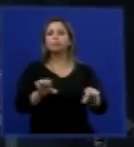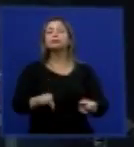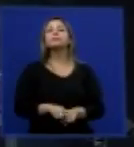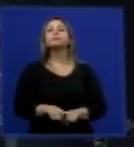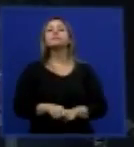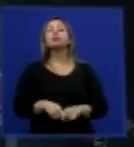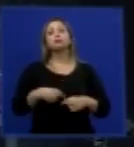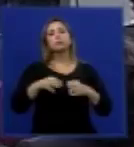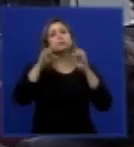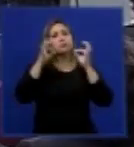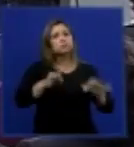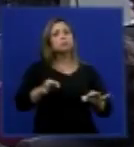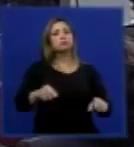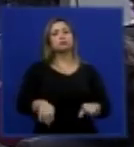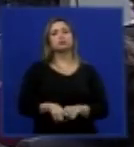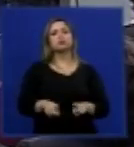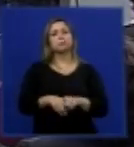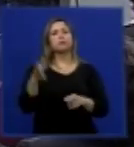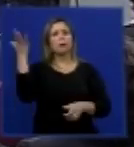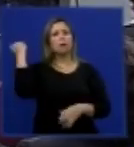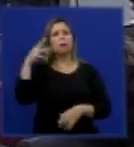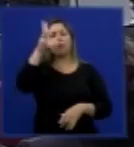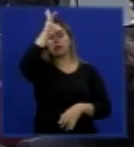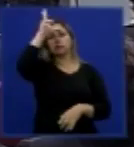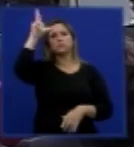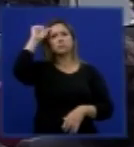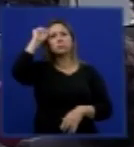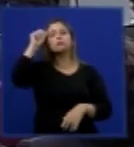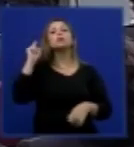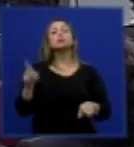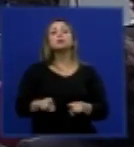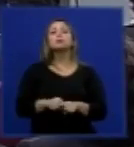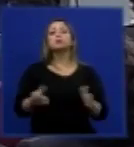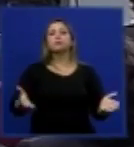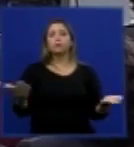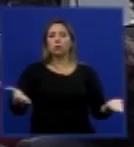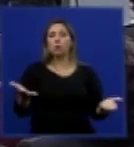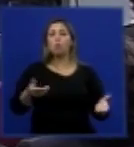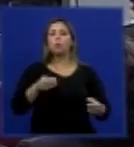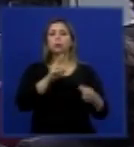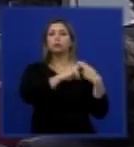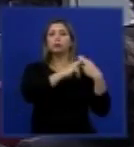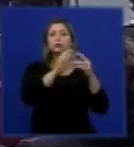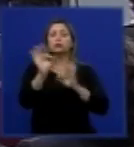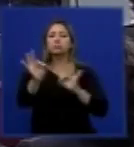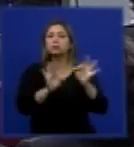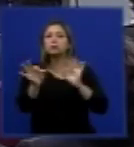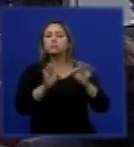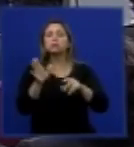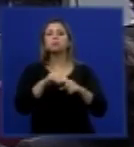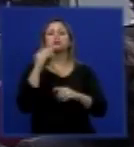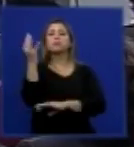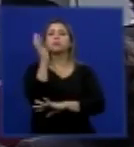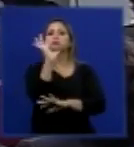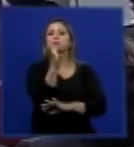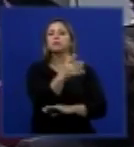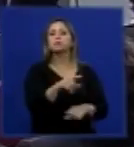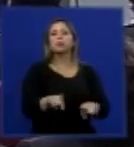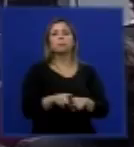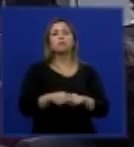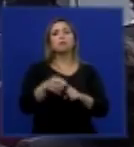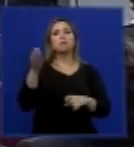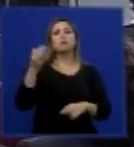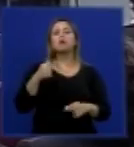afirmar como prefeito da época hoje como gestor da política Ambiental do Estado em nenhum momento tivemos